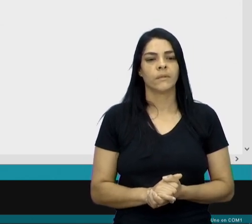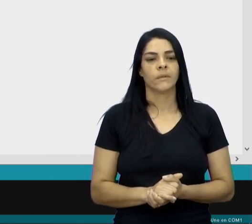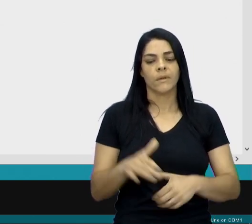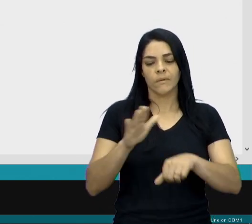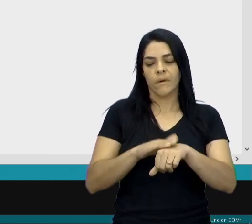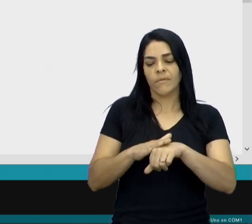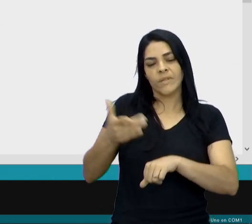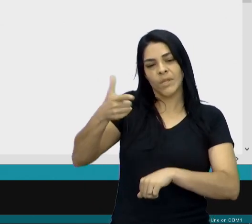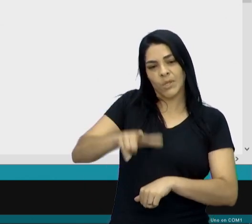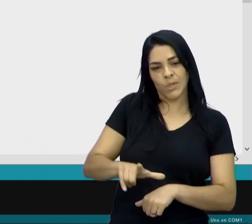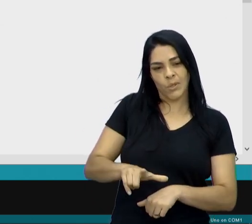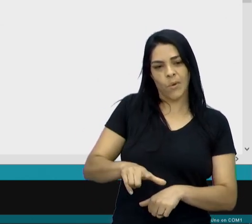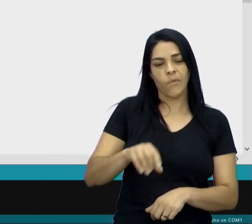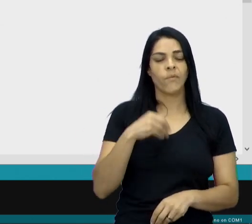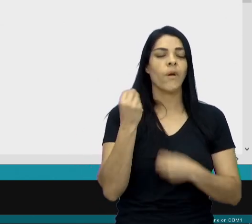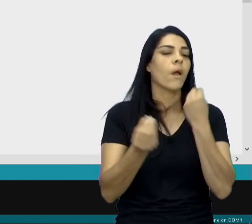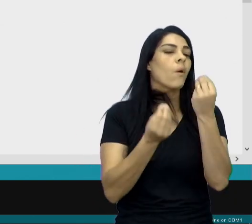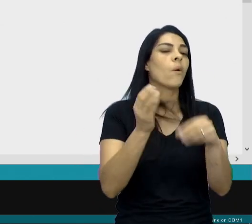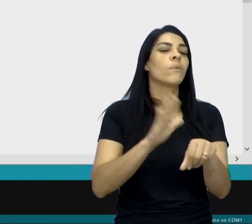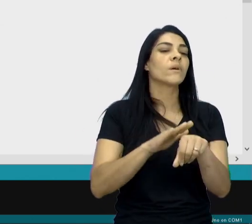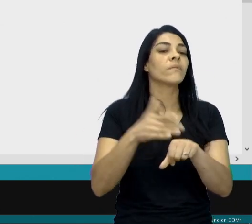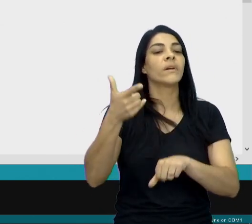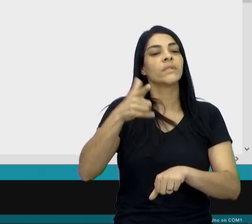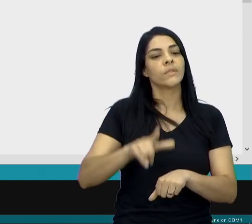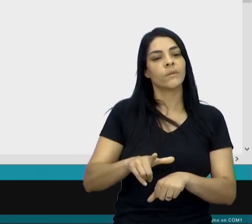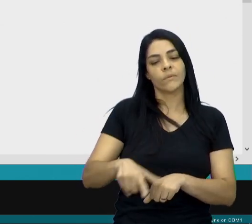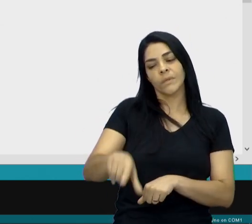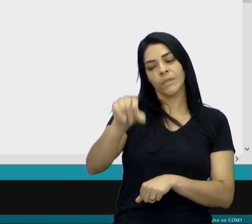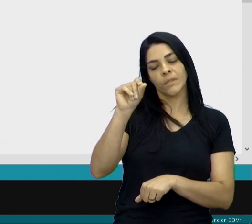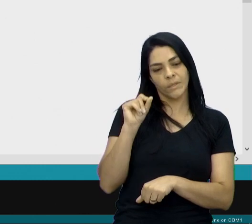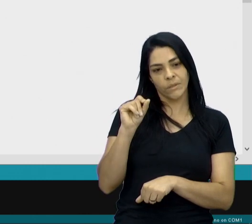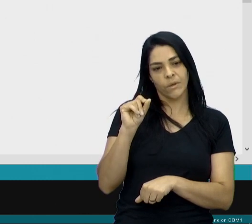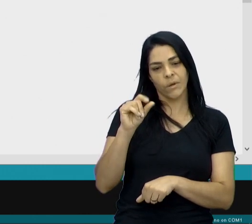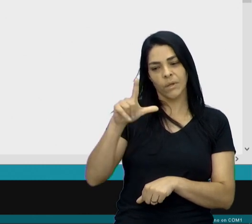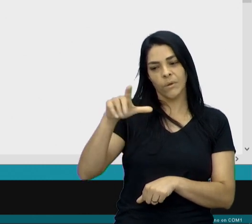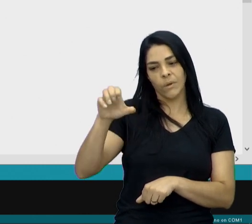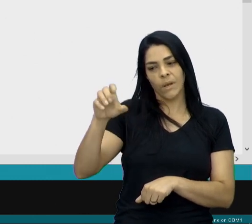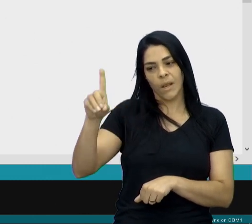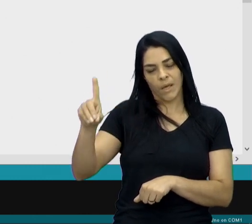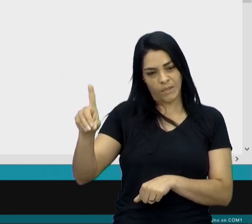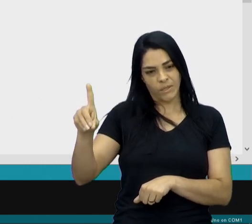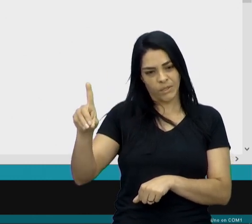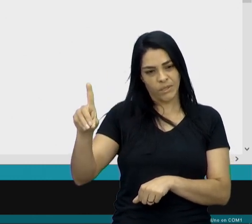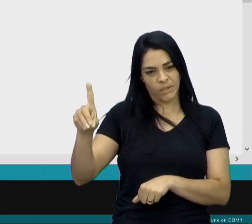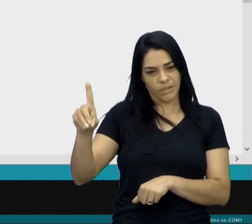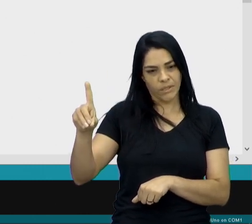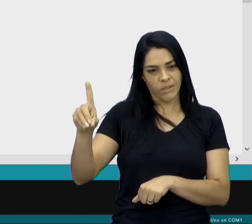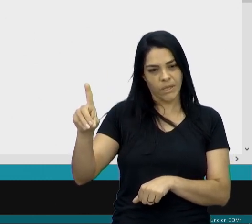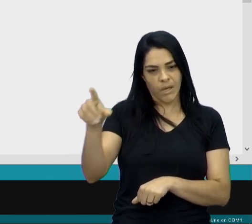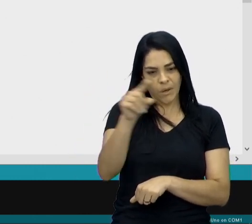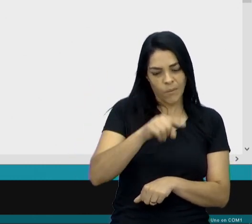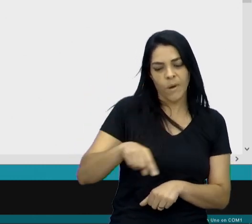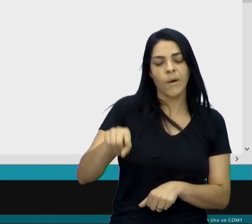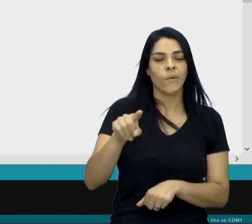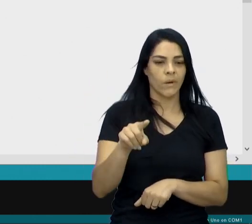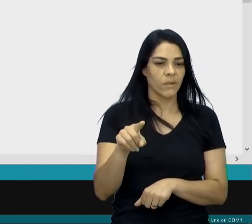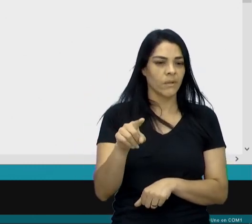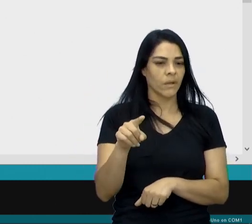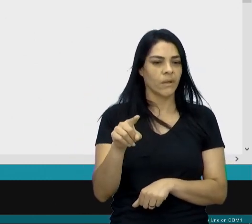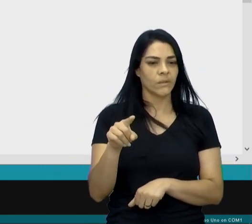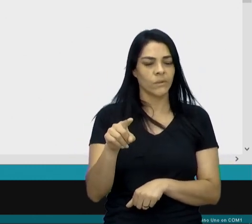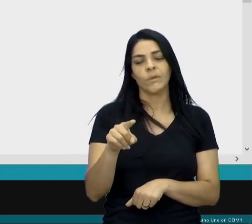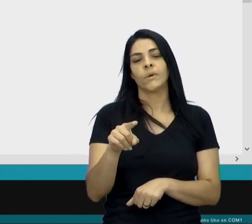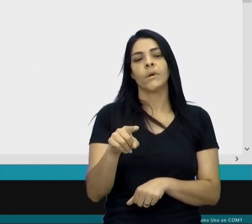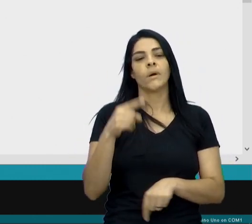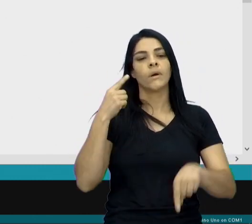reproduzir a sequência. Como que reproduz a sequência? Vai lá, escolhe os LEDs, né, de acordo com a rodada atual, vai